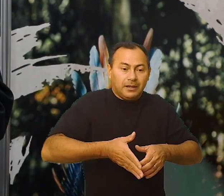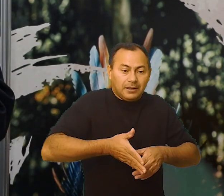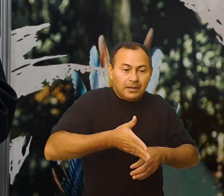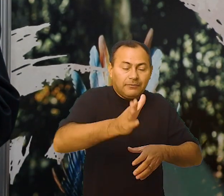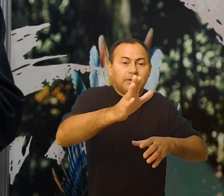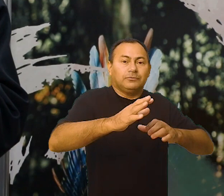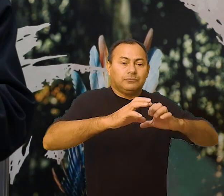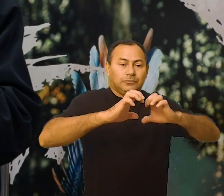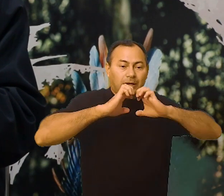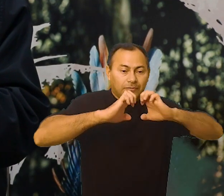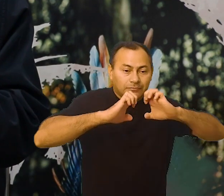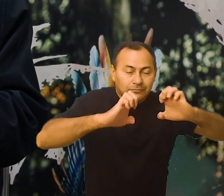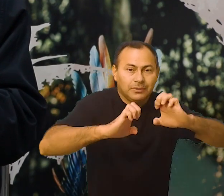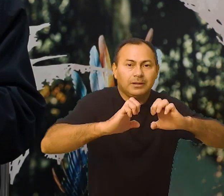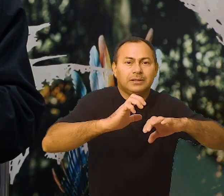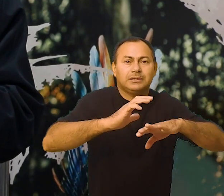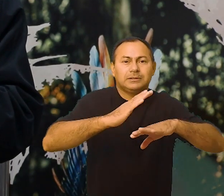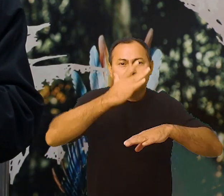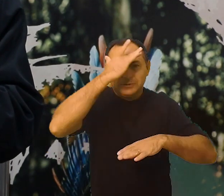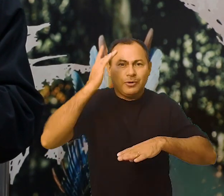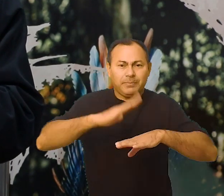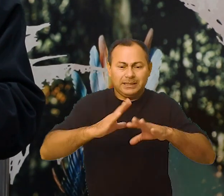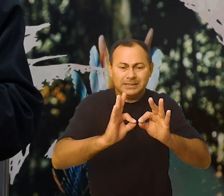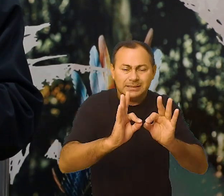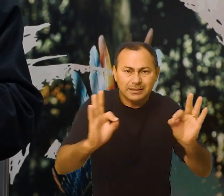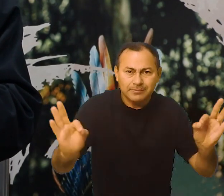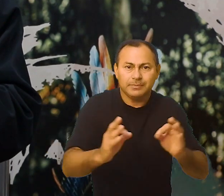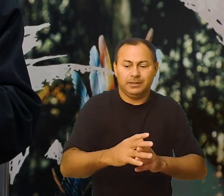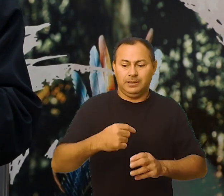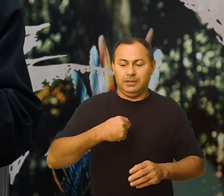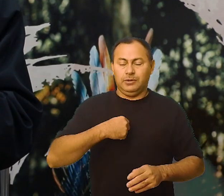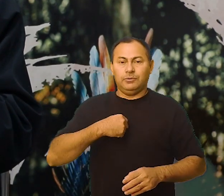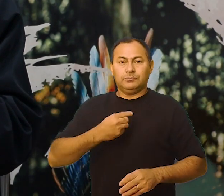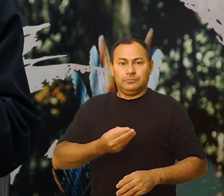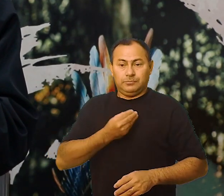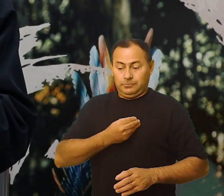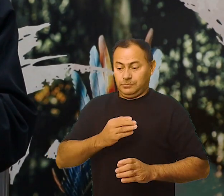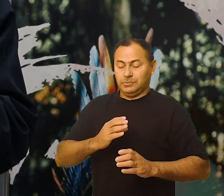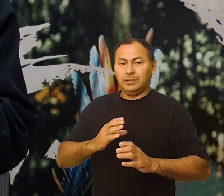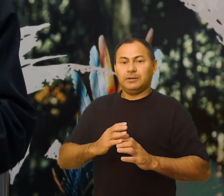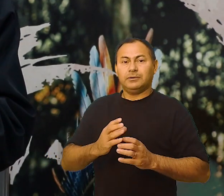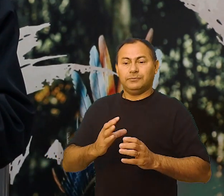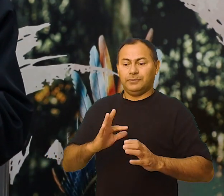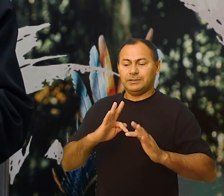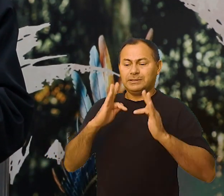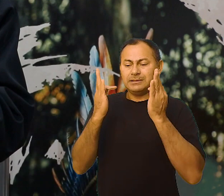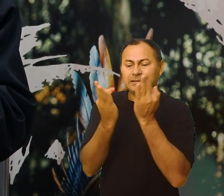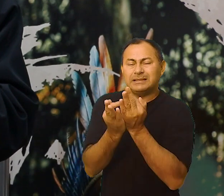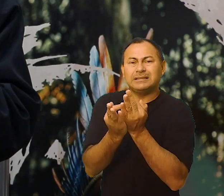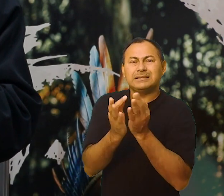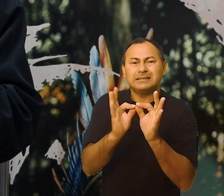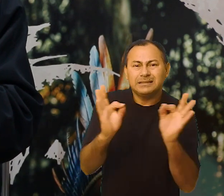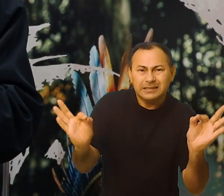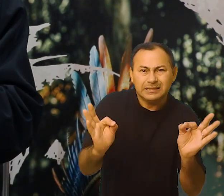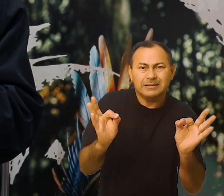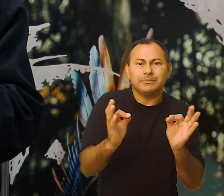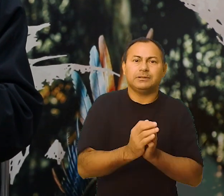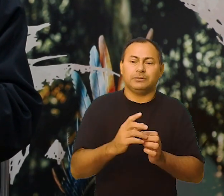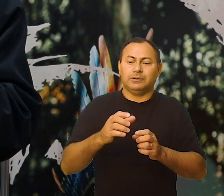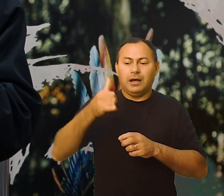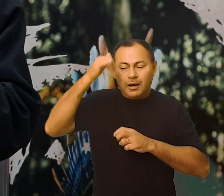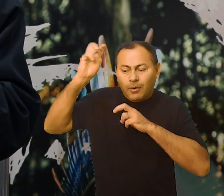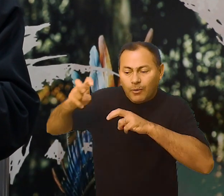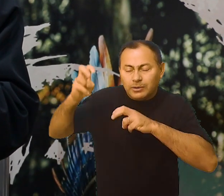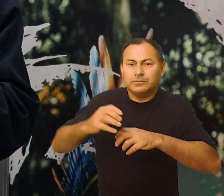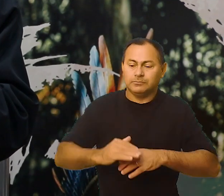levando o evangelho aos mais pobres. Eu sou de uma realidade simples, da roça, e isso me